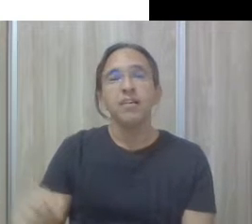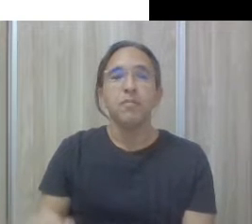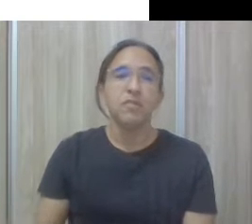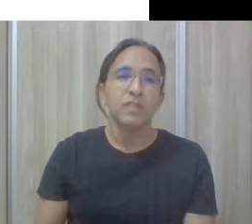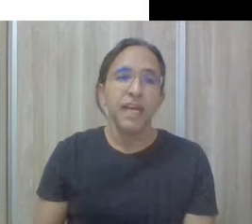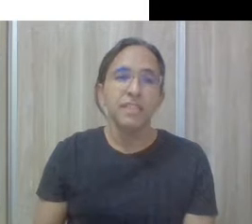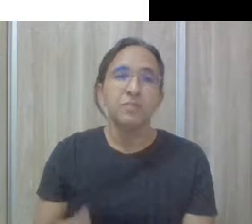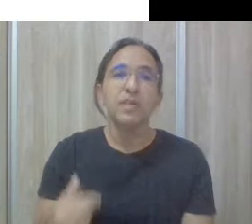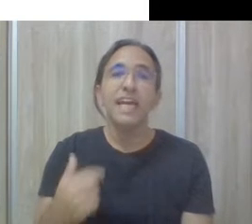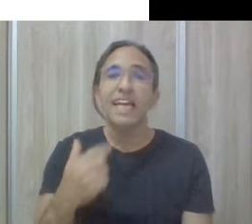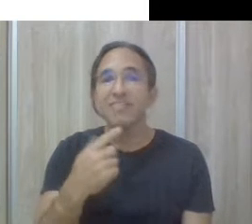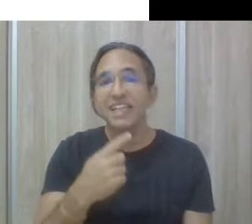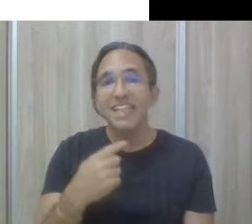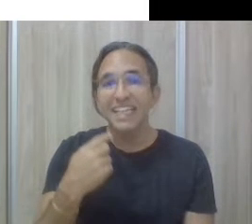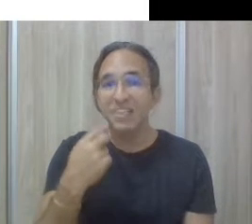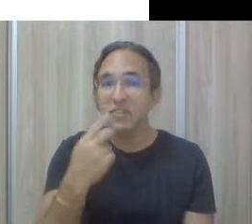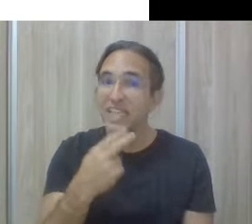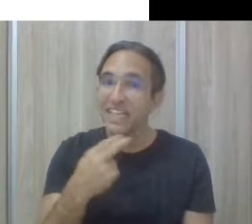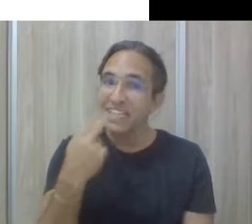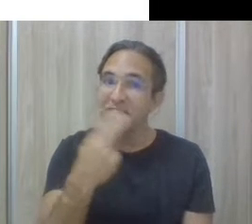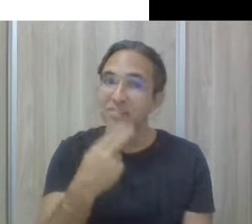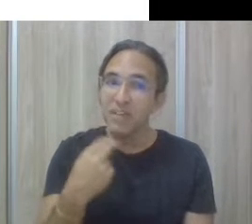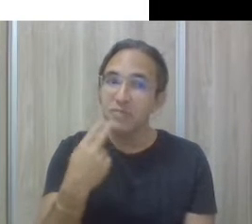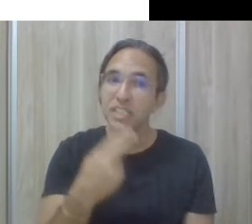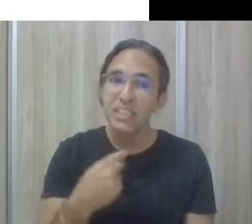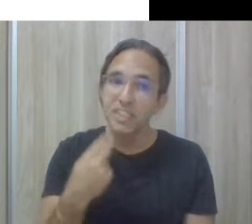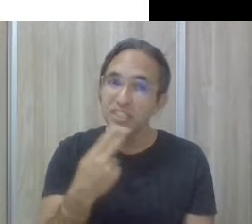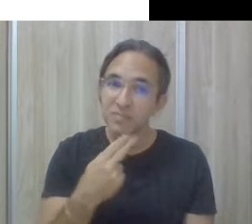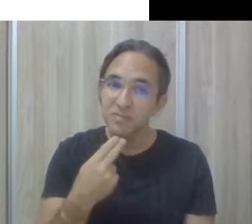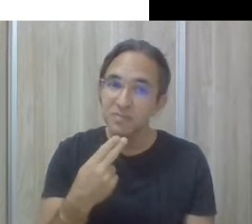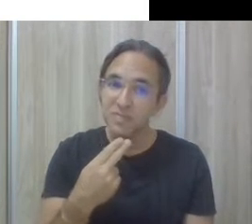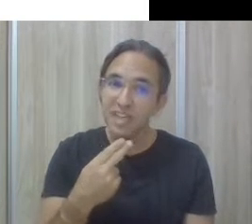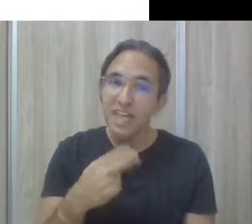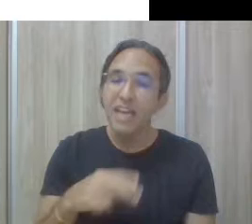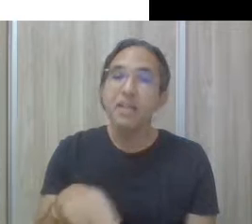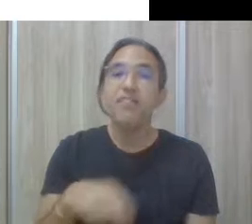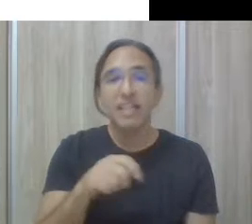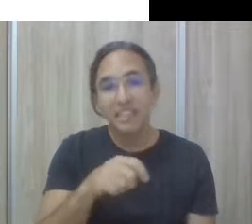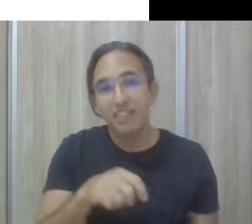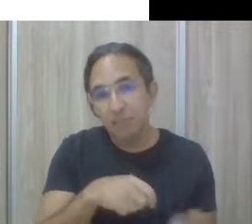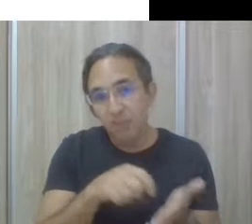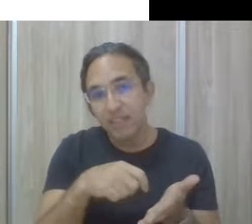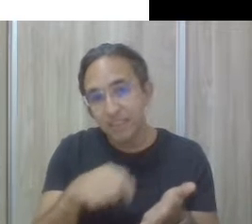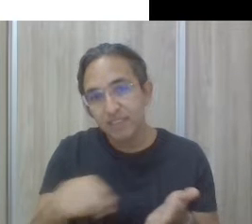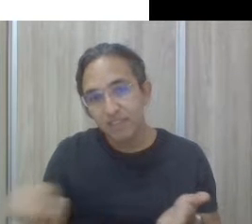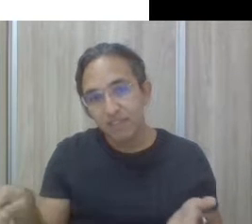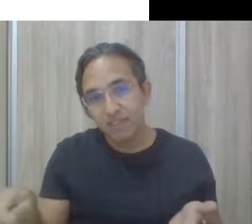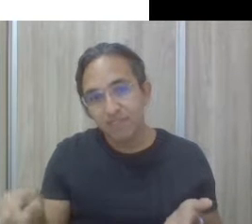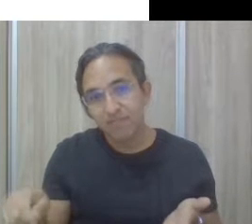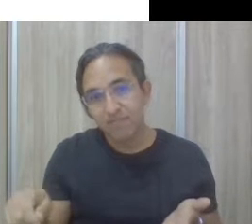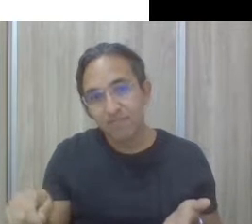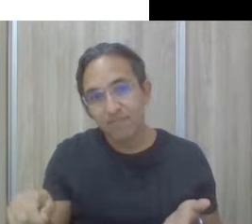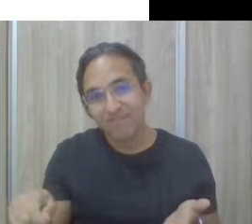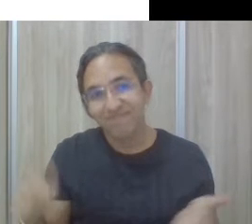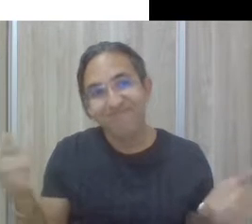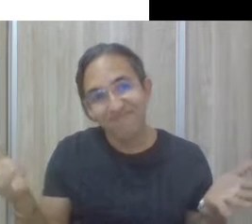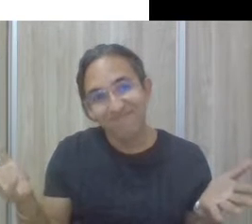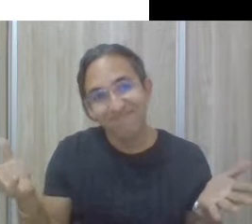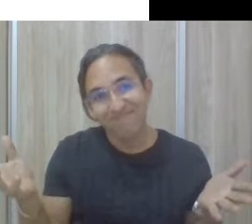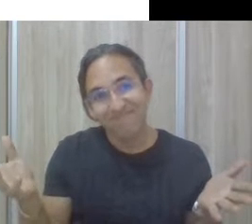vocabulário da língua portuguesa, por que ele vai entender tudo aquilo que eu falo bonitinho e depois vai transcrever?